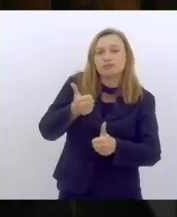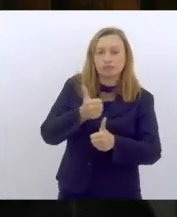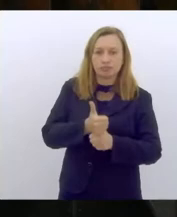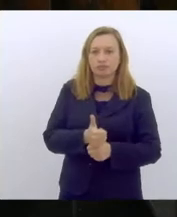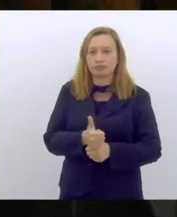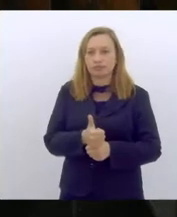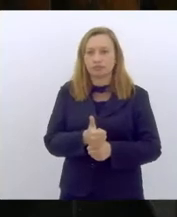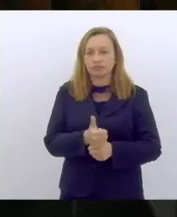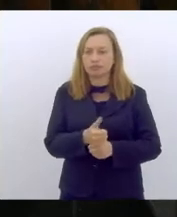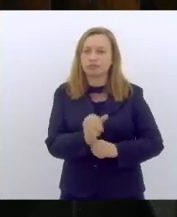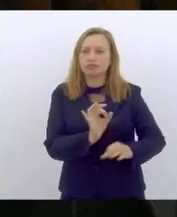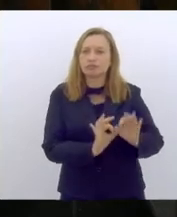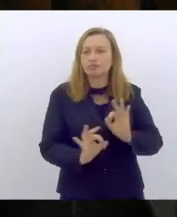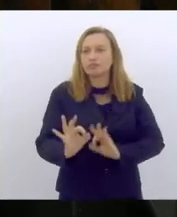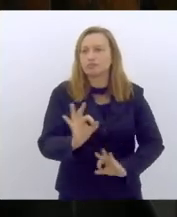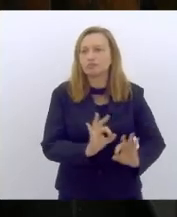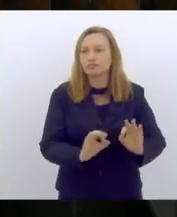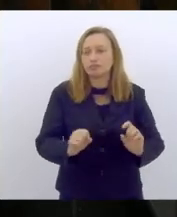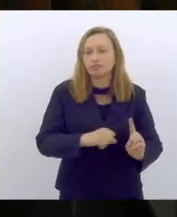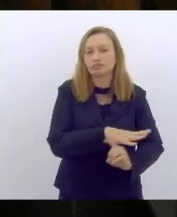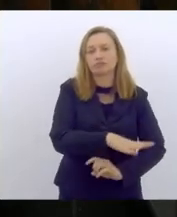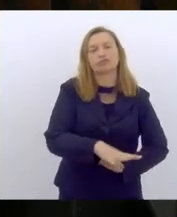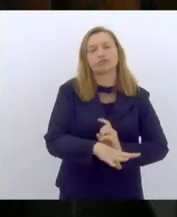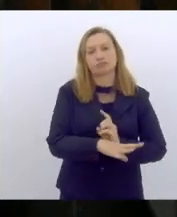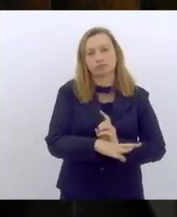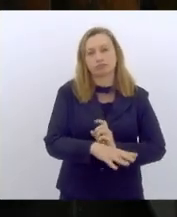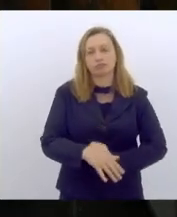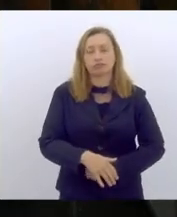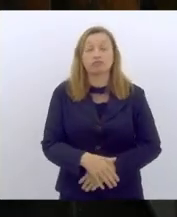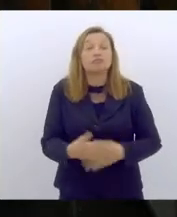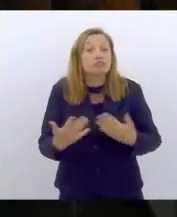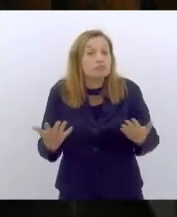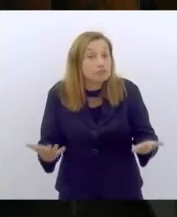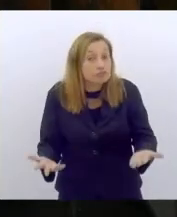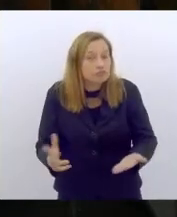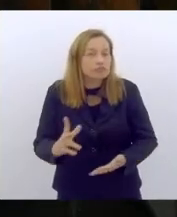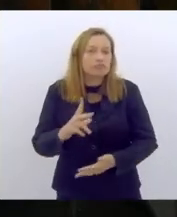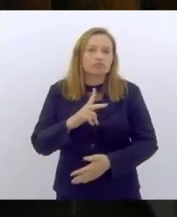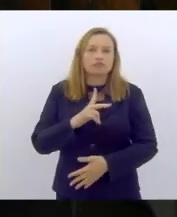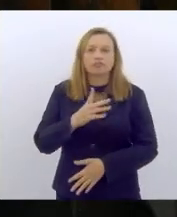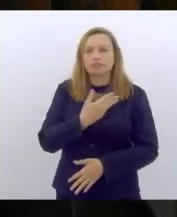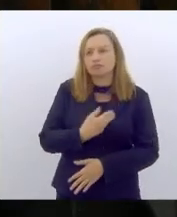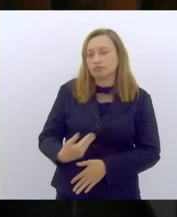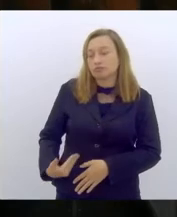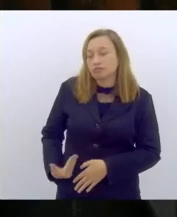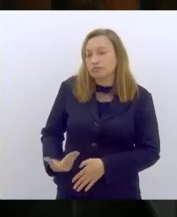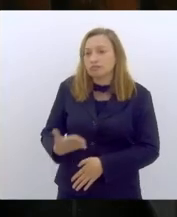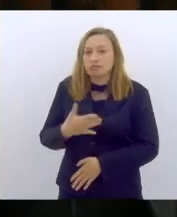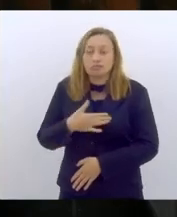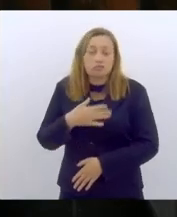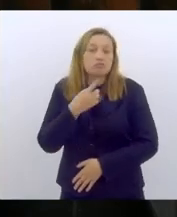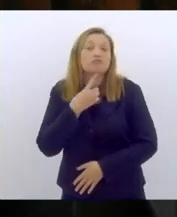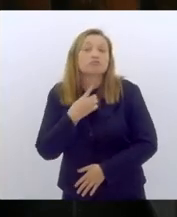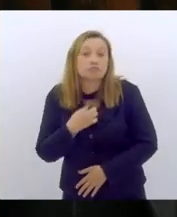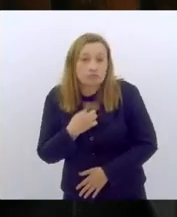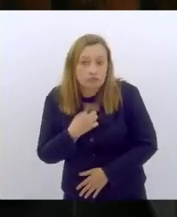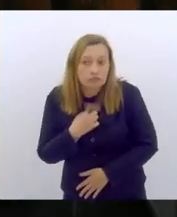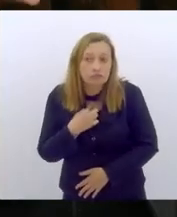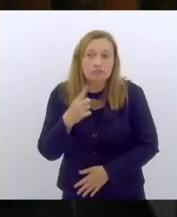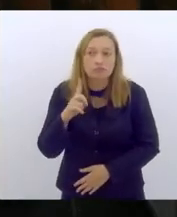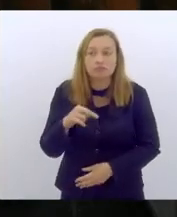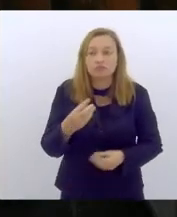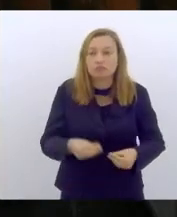as organizações sociais então o próprio Governador disse a minha intenção foi